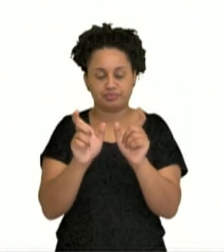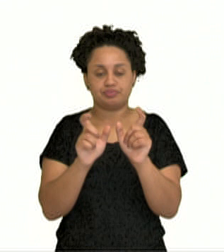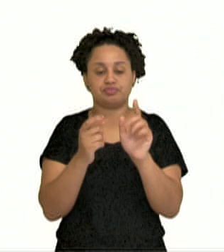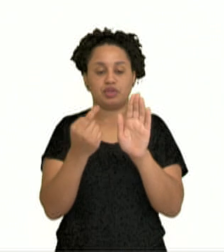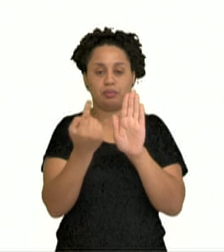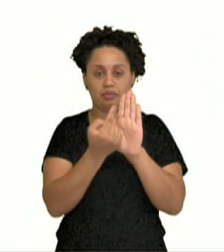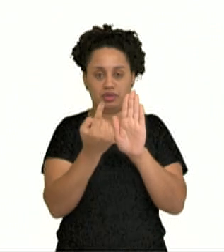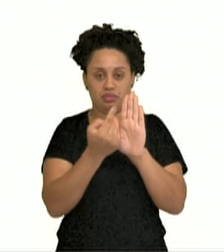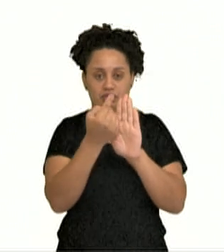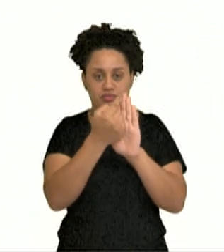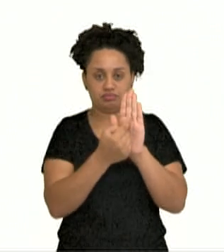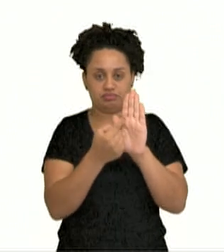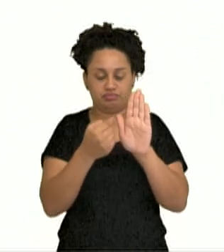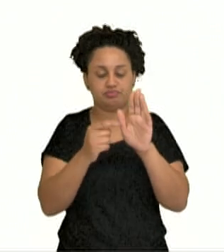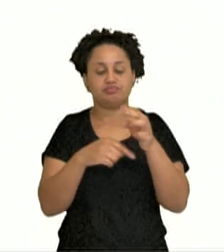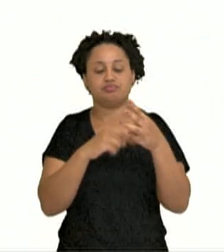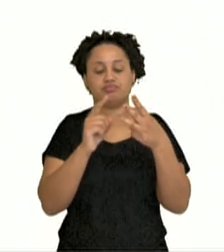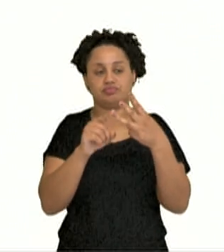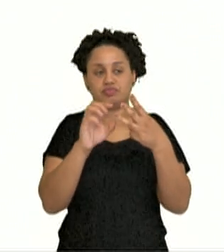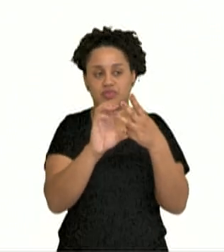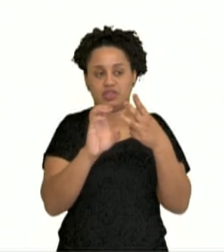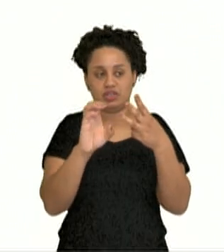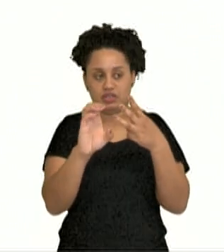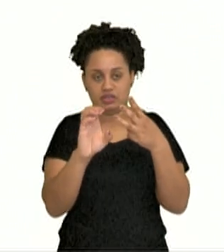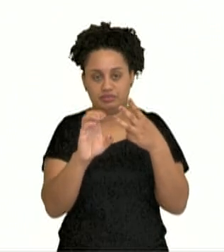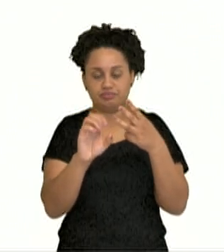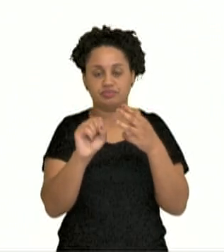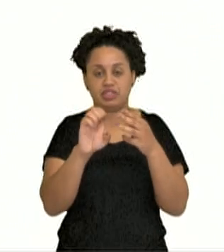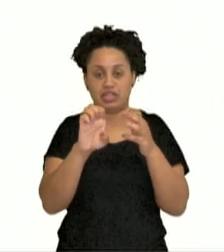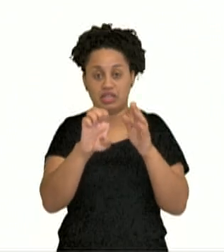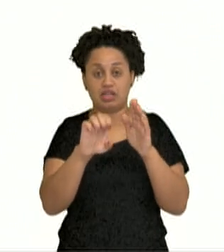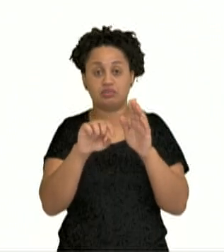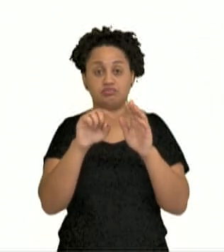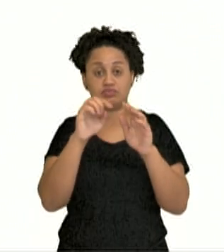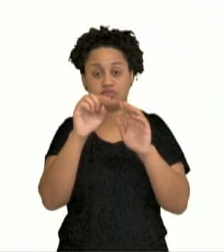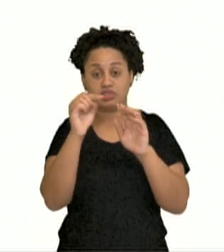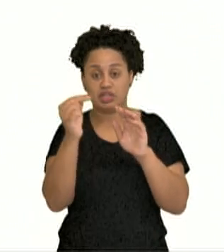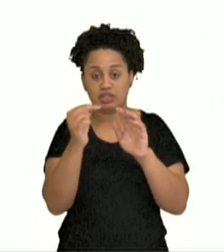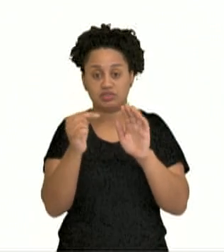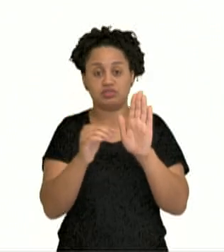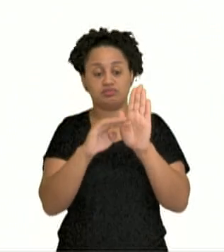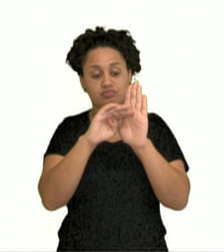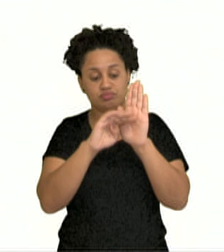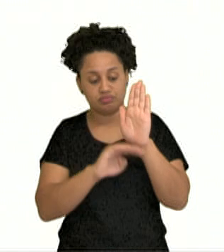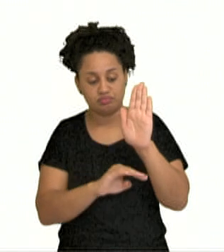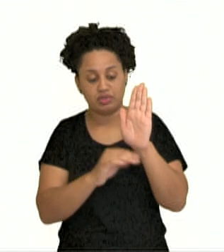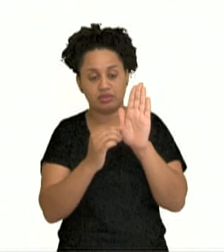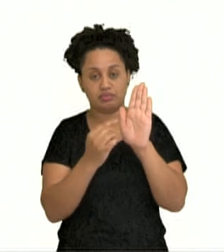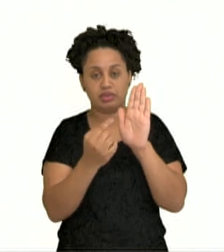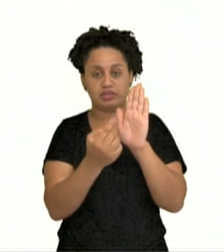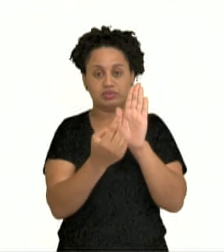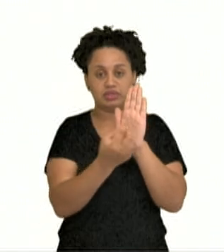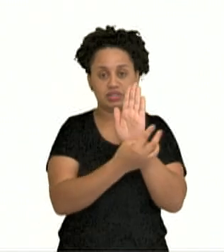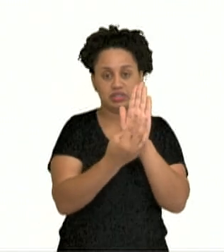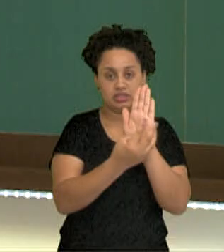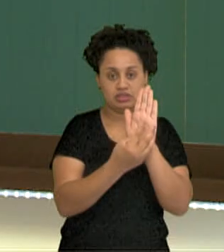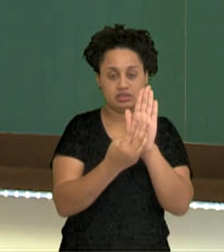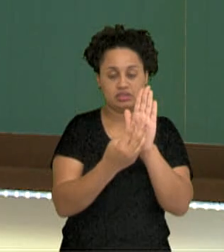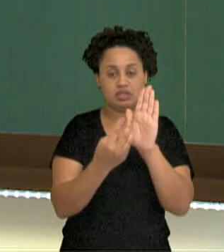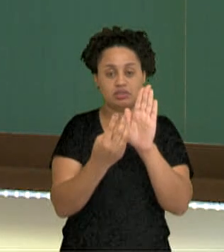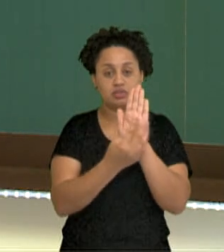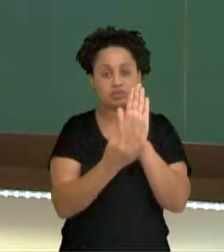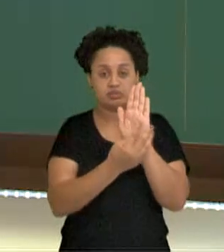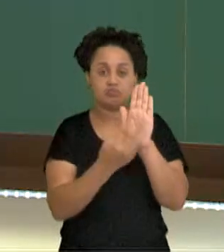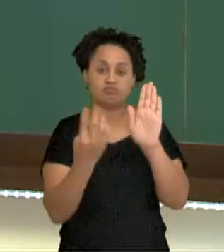somente o primeiro quadrante. Por fim, seno negativo, os quadrantes que estão abaixo. Então é o